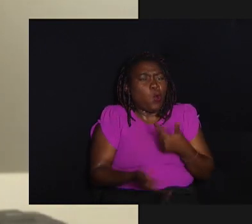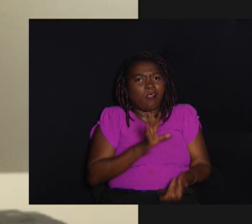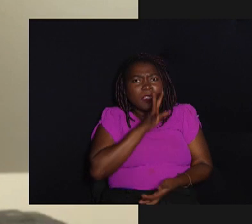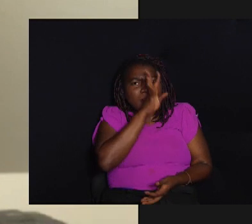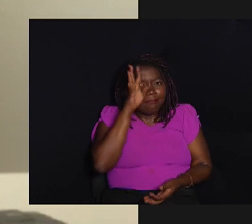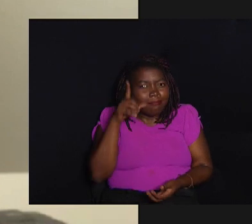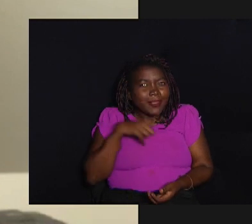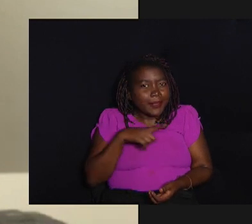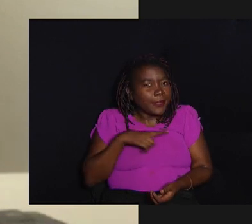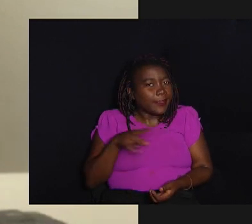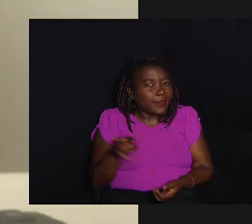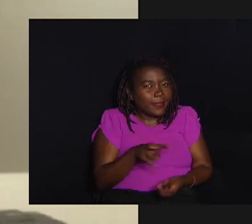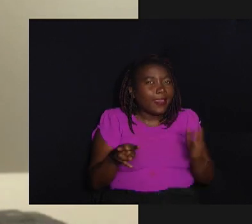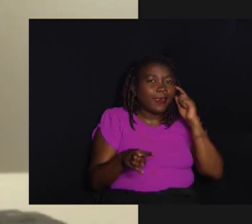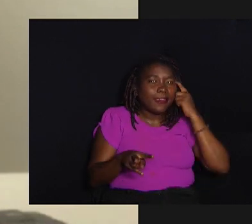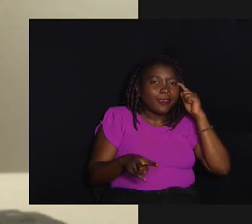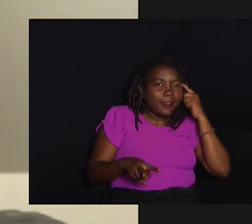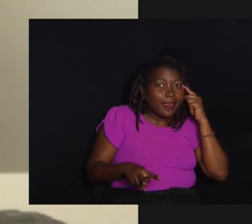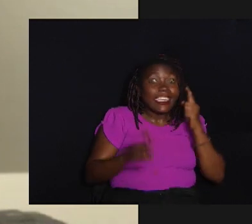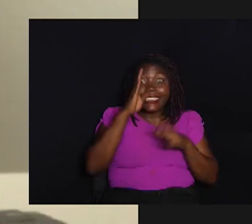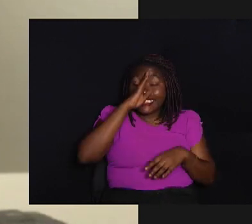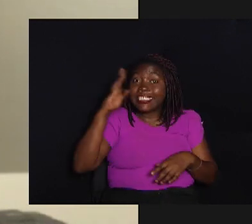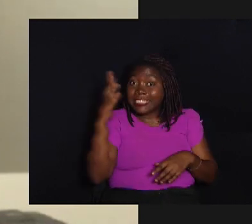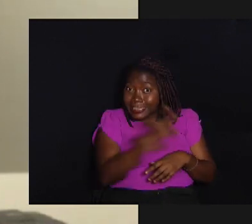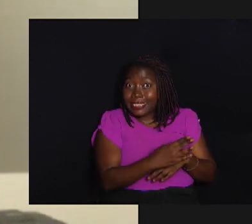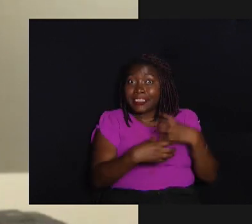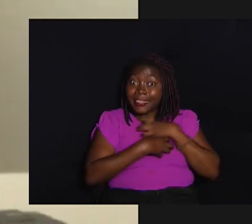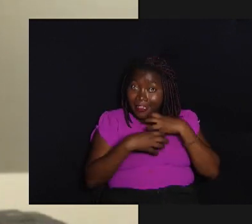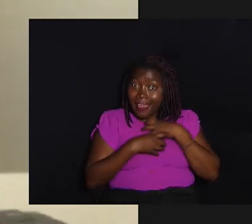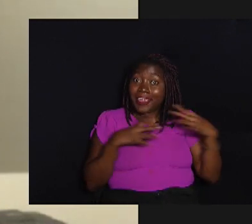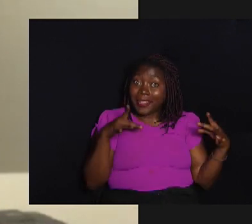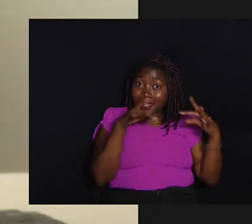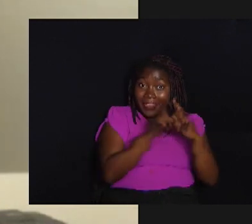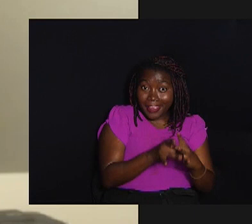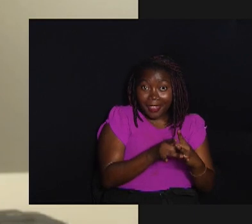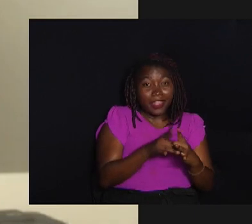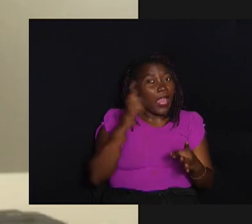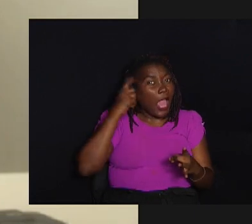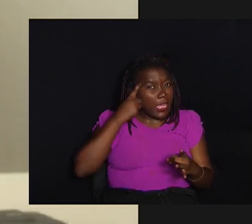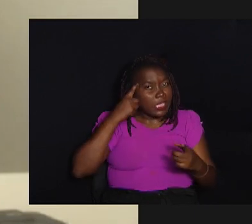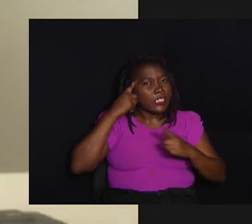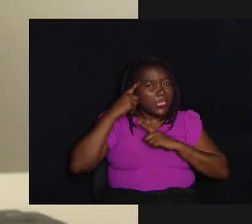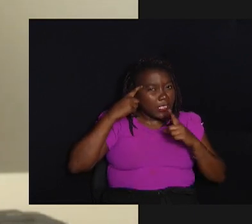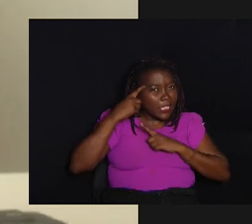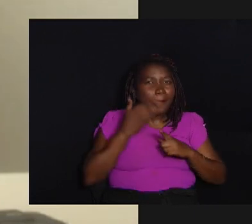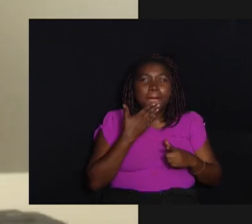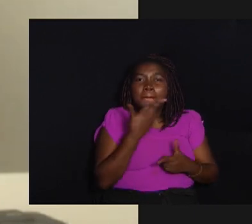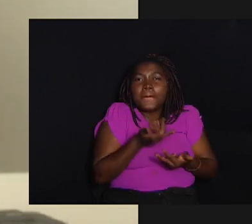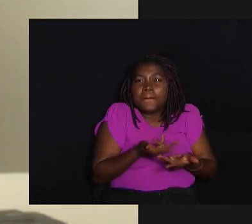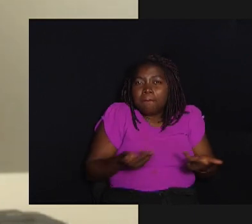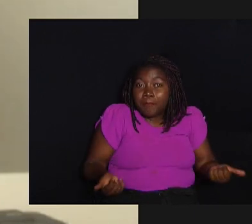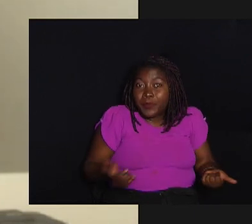das partes envolvidas, as pessoas diretamente, emocionalmente ligadas, estão cientes do que está sendo pedido, do que está acontecendo e